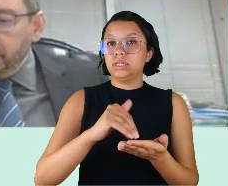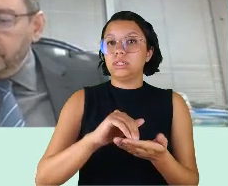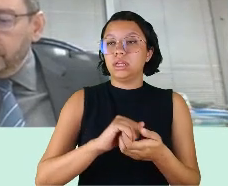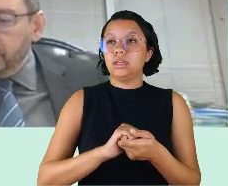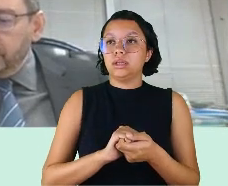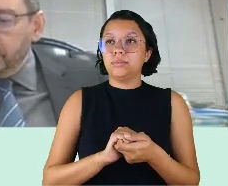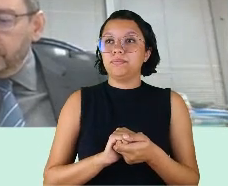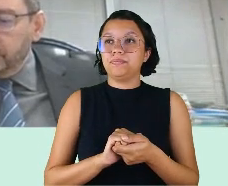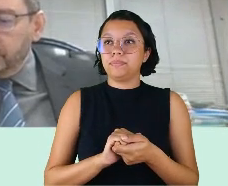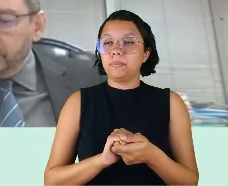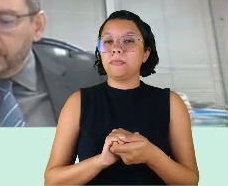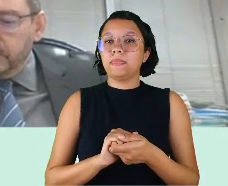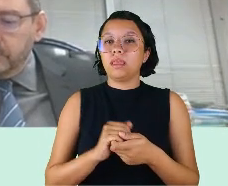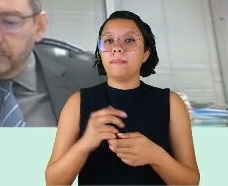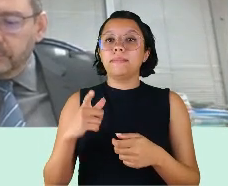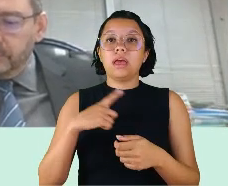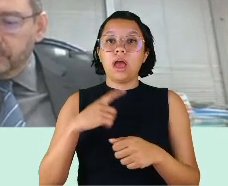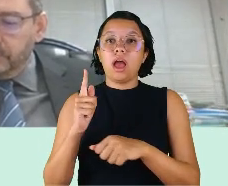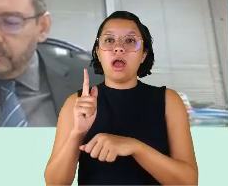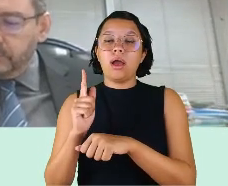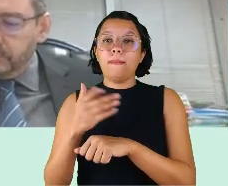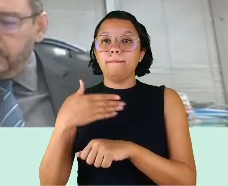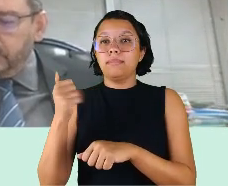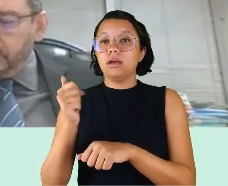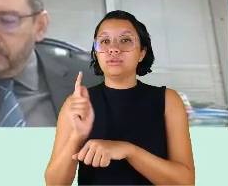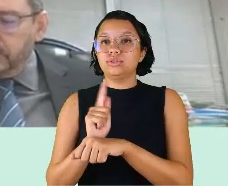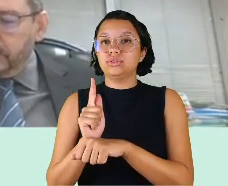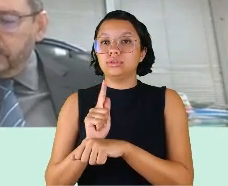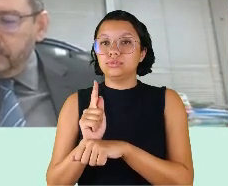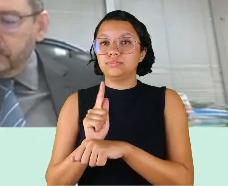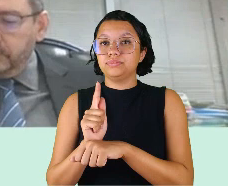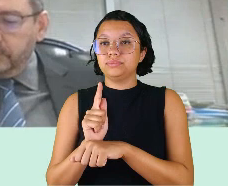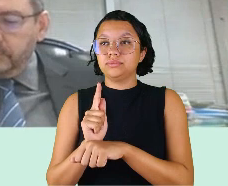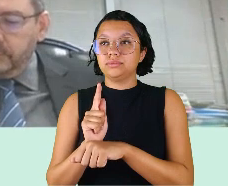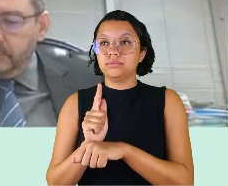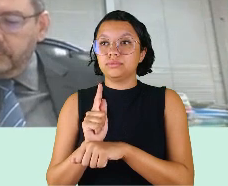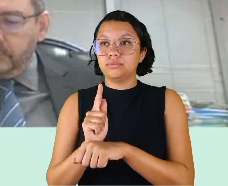secretaria, justamente para a gestão